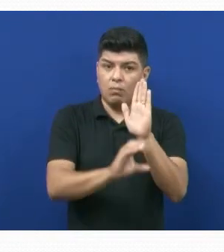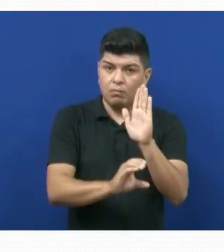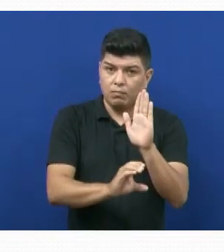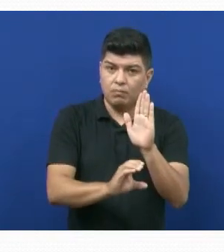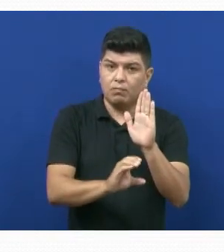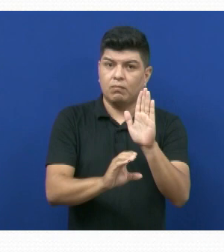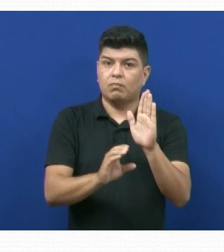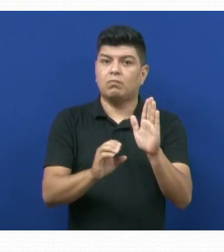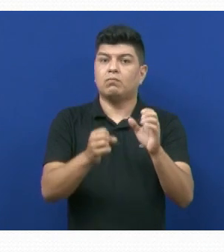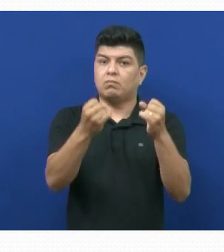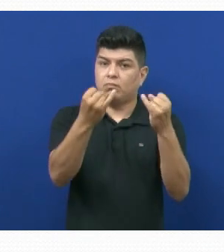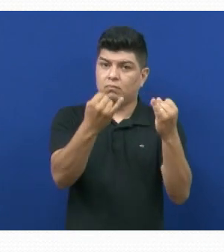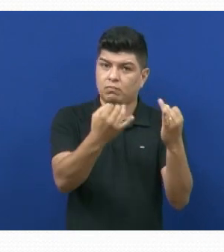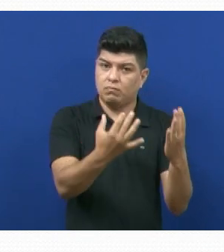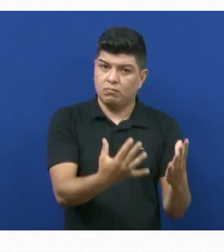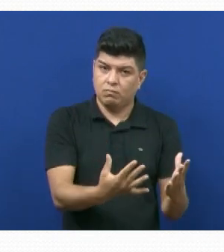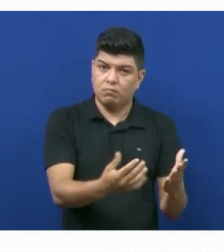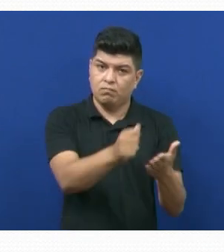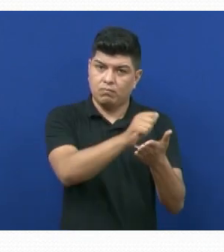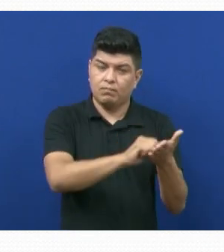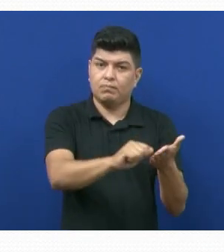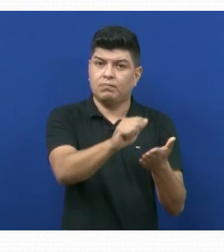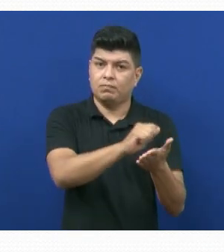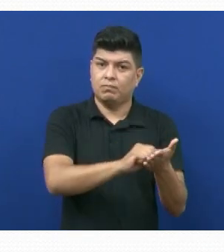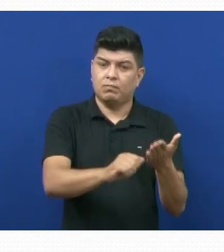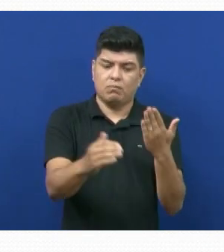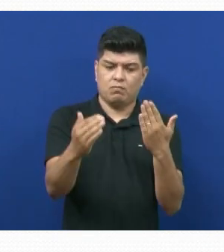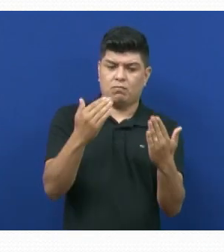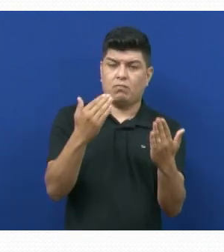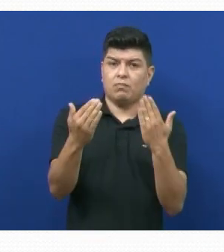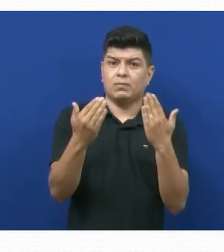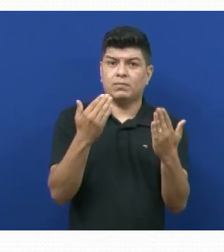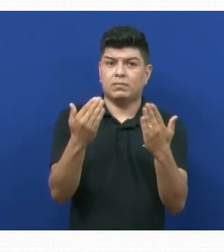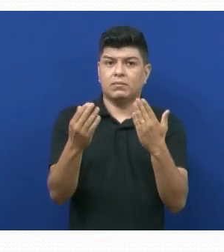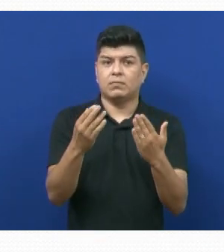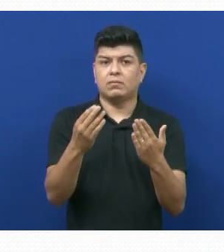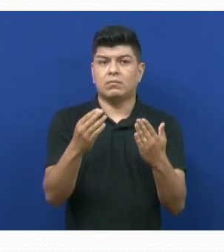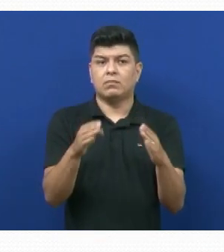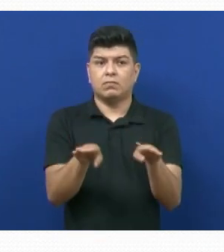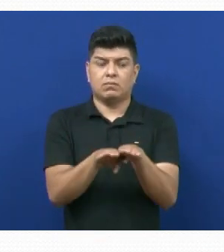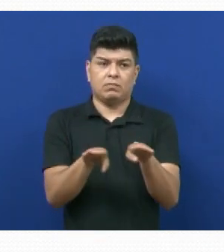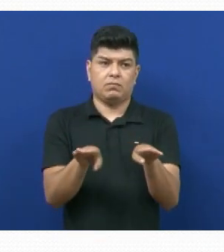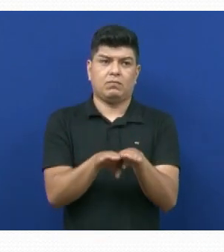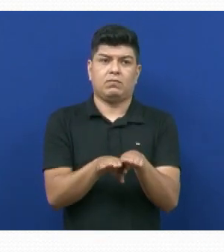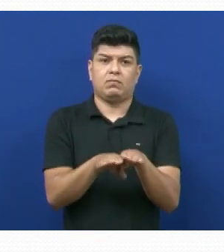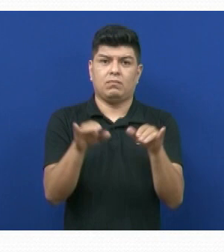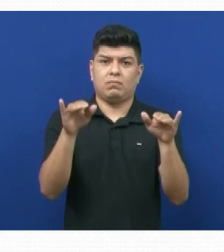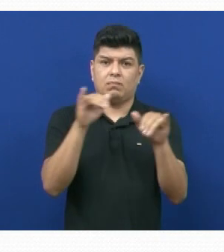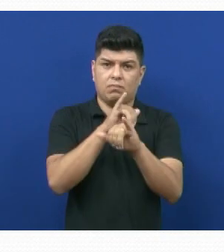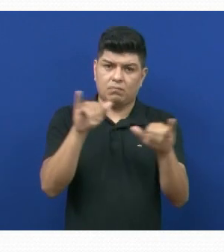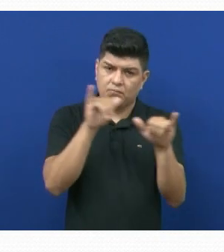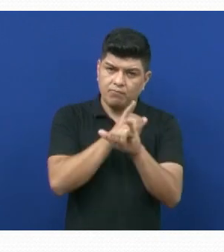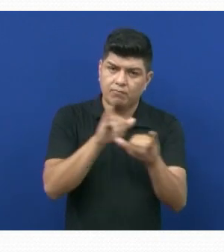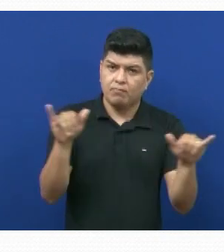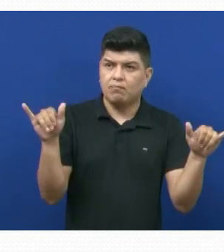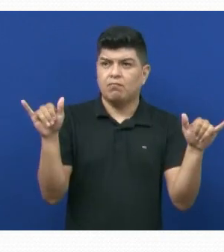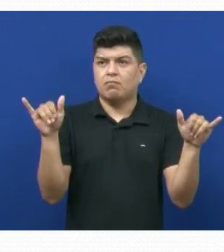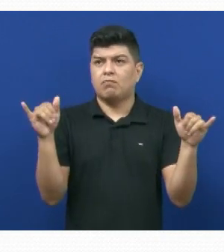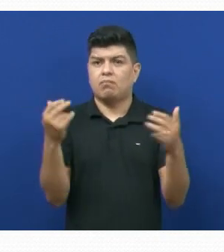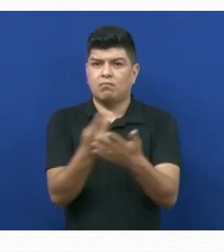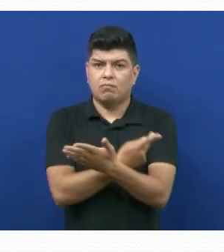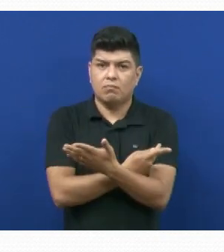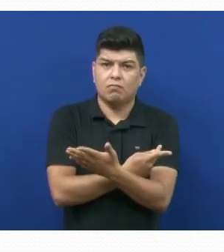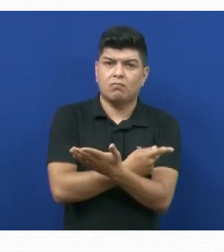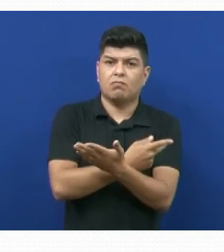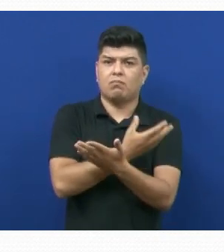ser definido, vai ser descrito, comparado ou através de informações